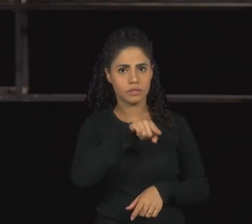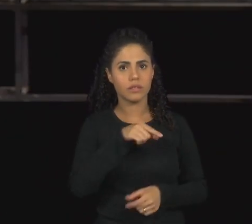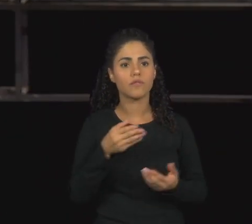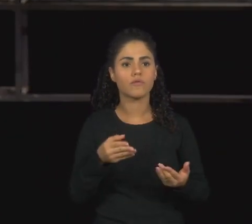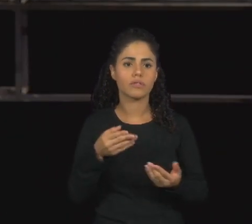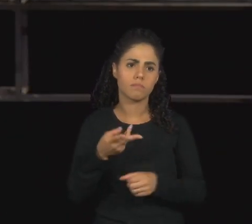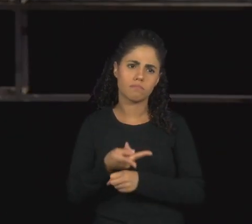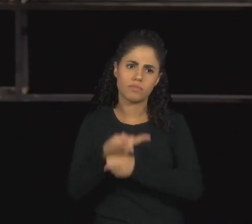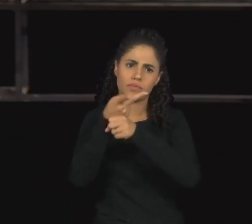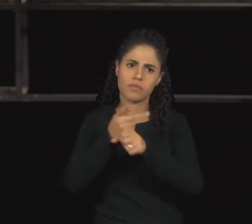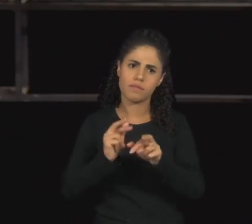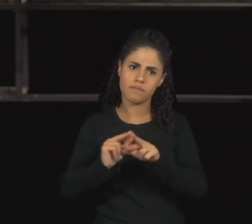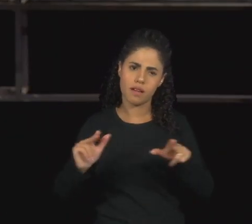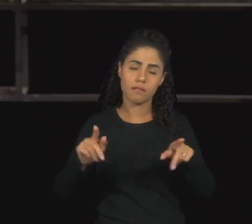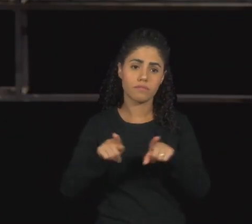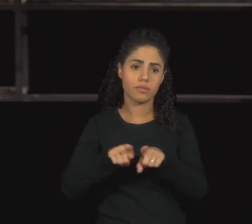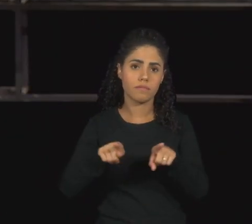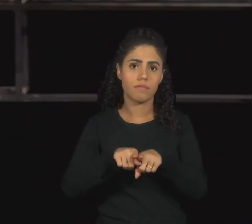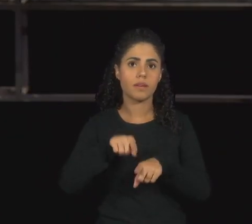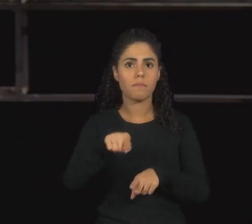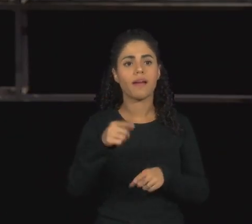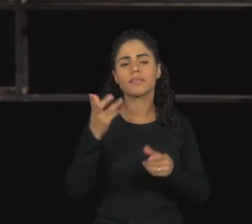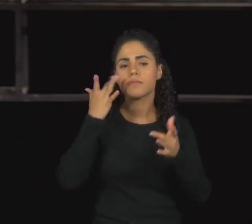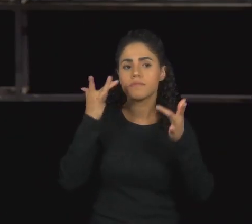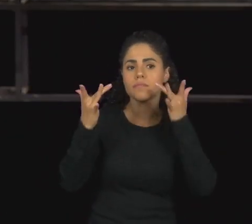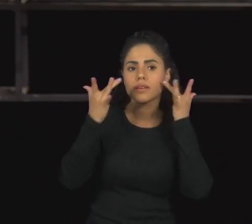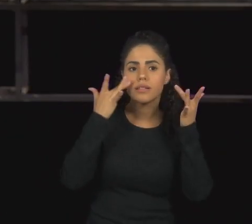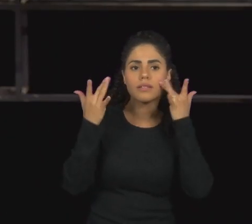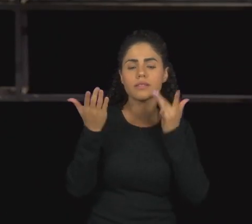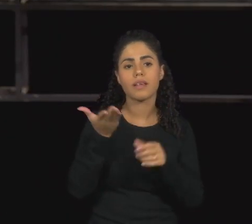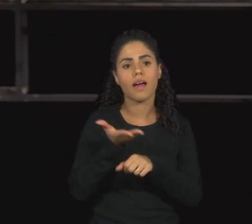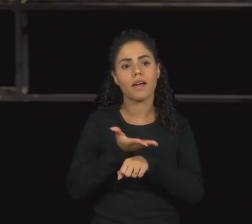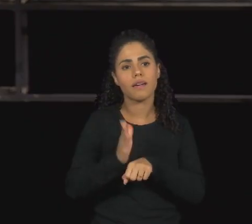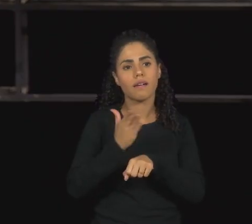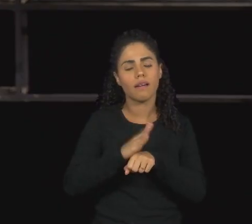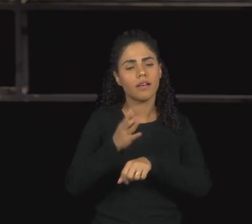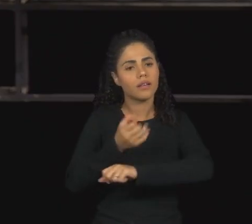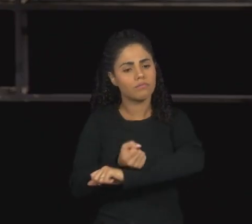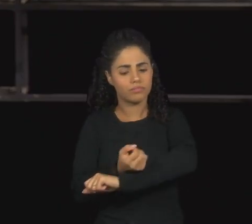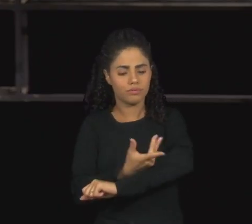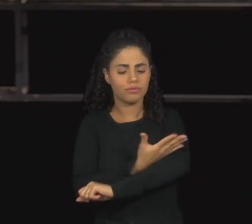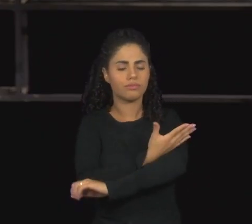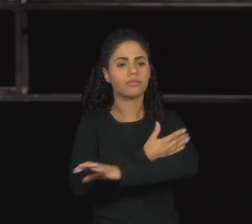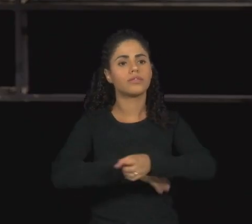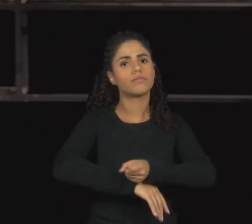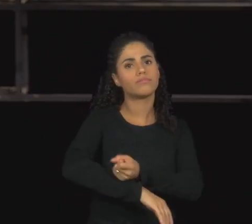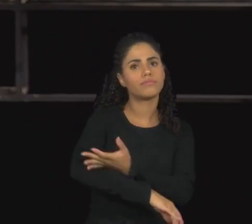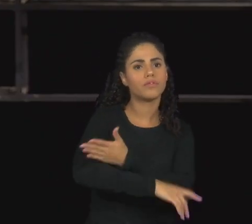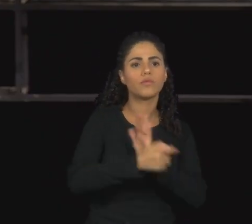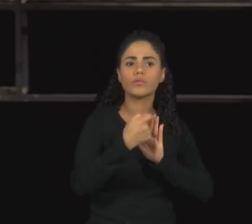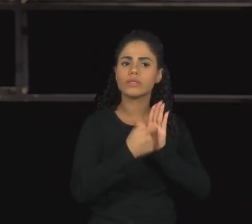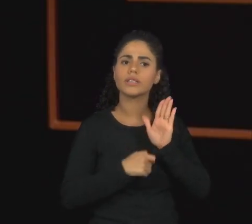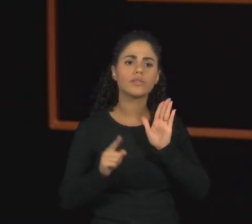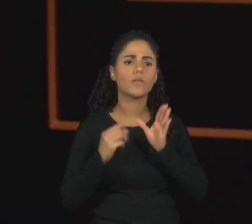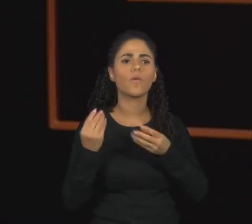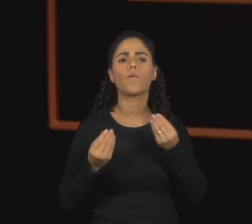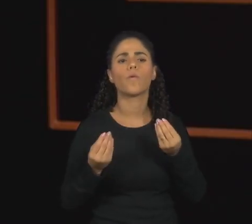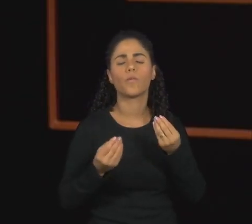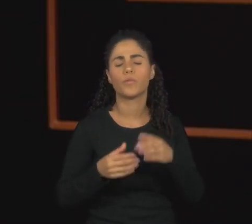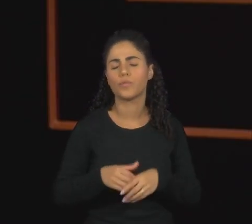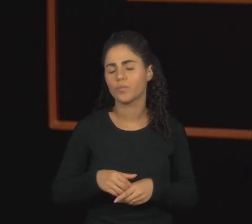qual recebeu vários prêmios também. A peça foi ensaiada a partir das emoções e não do texto em si. Como é que foi